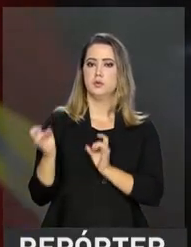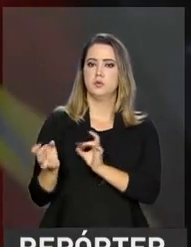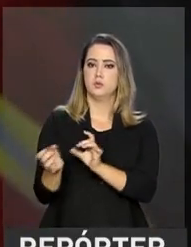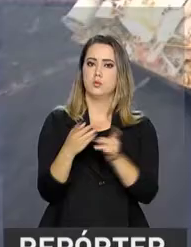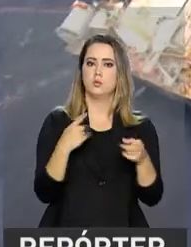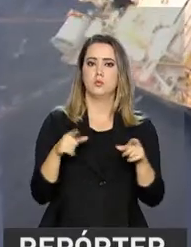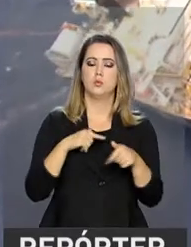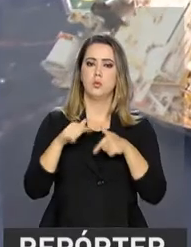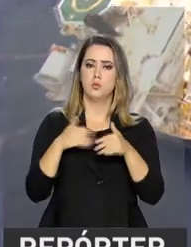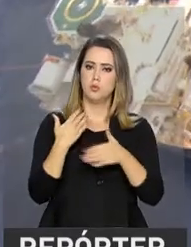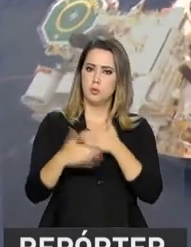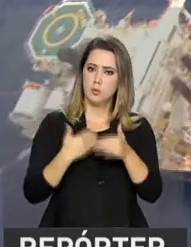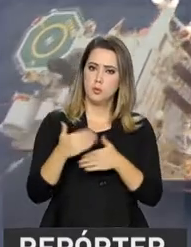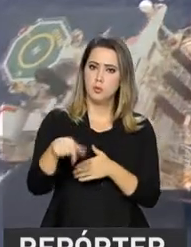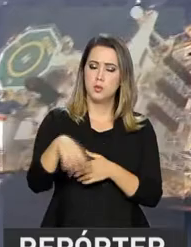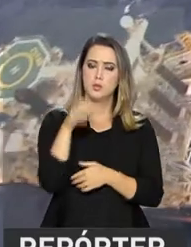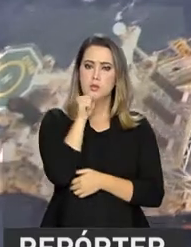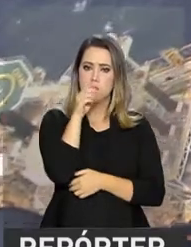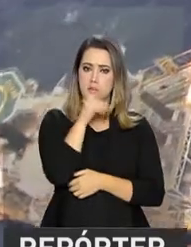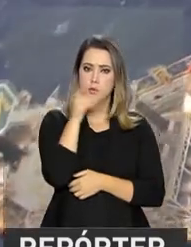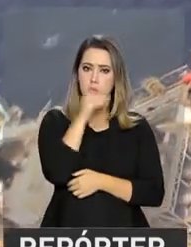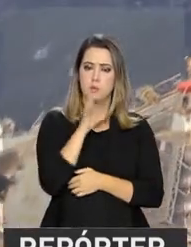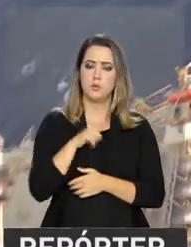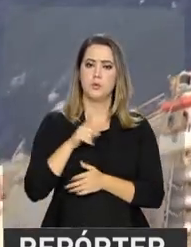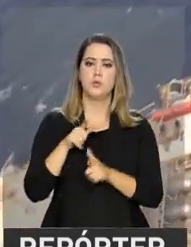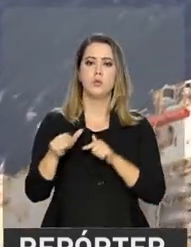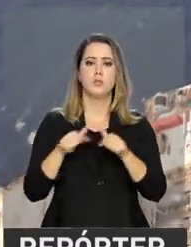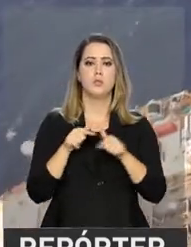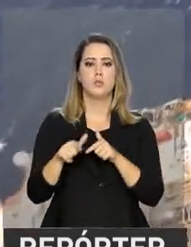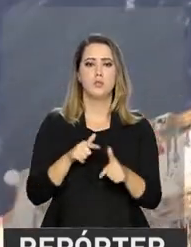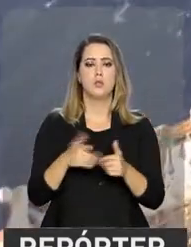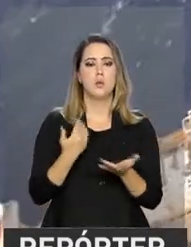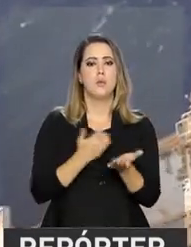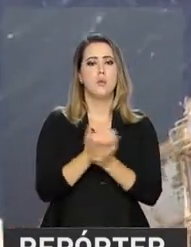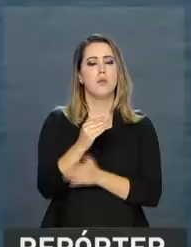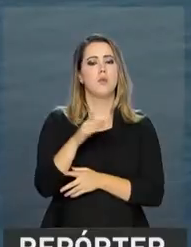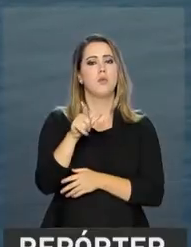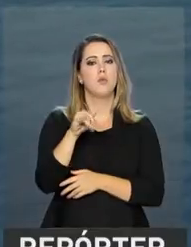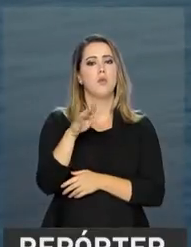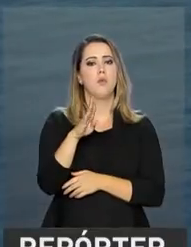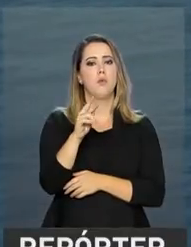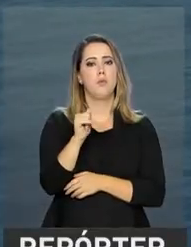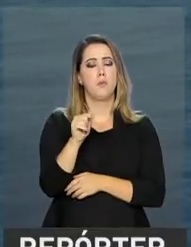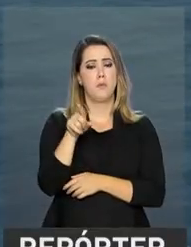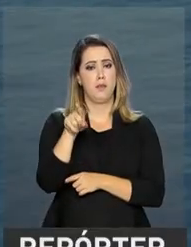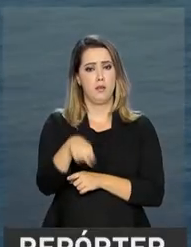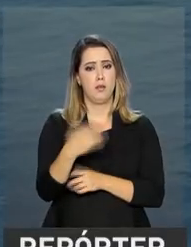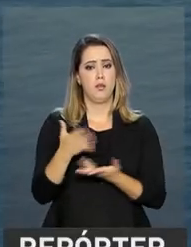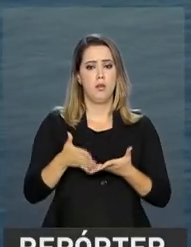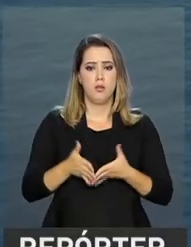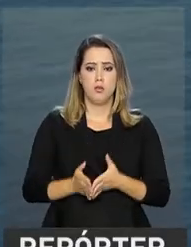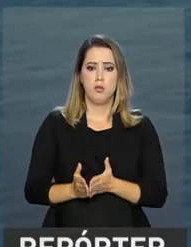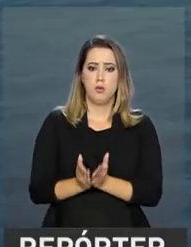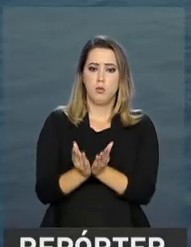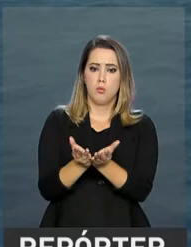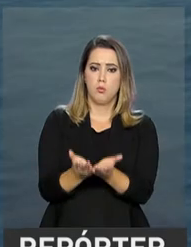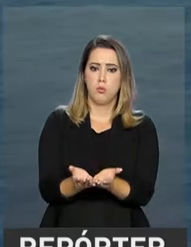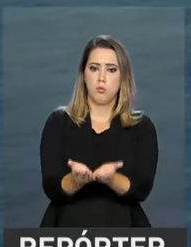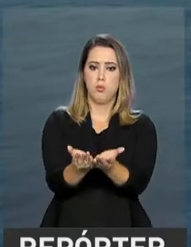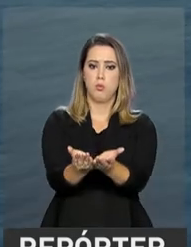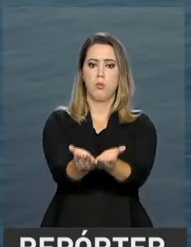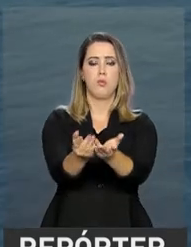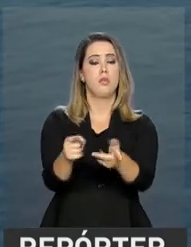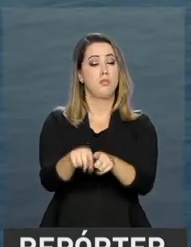operação iniciada neste fim de semana conta com o trabalho do pioneiro de libra que é a plataforma flutuante capaz de